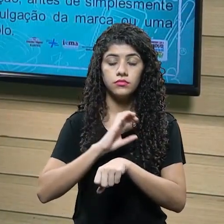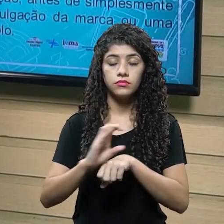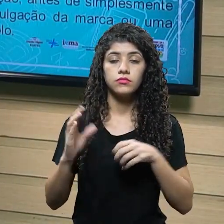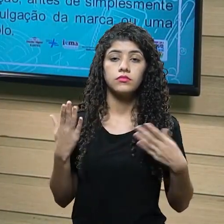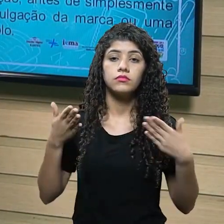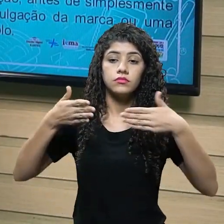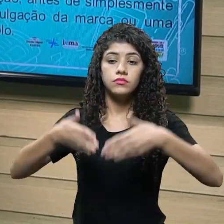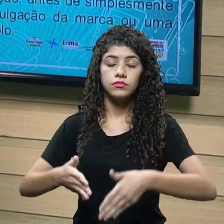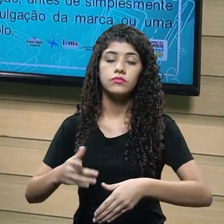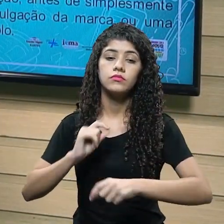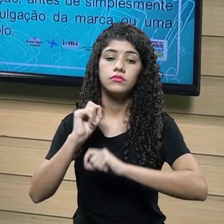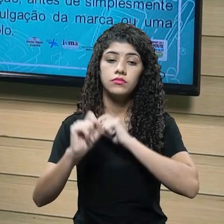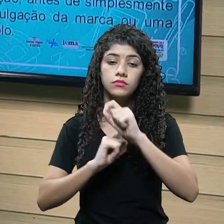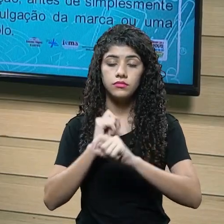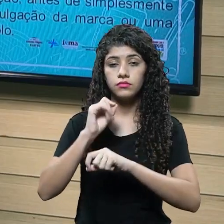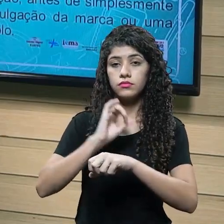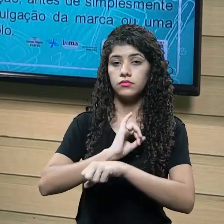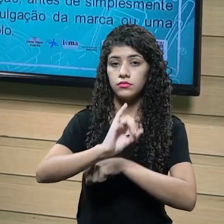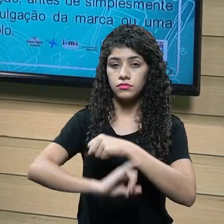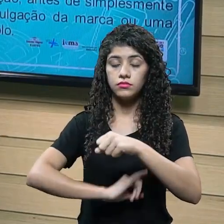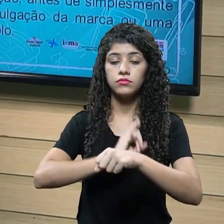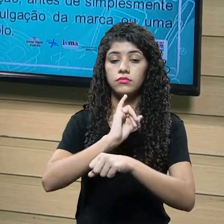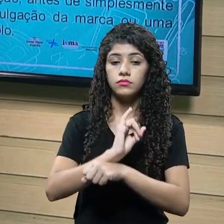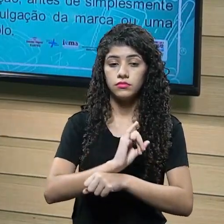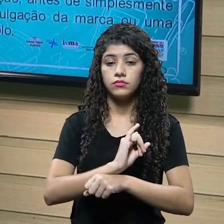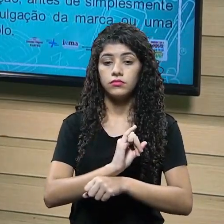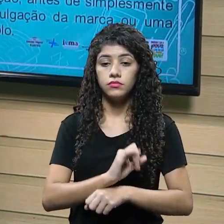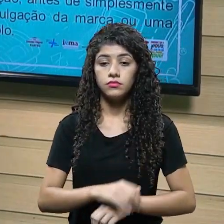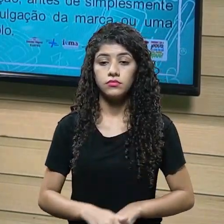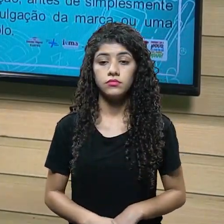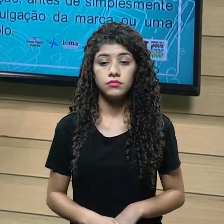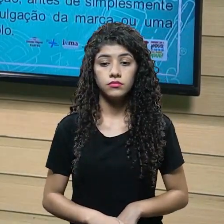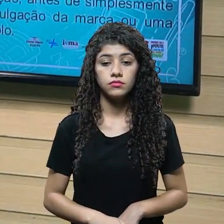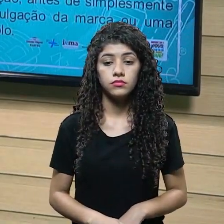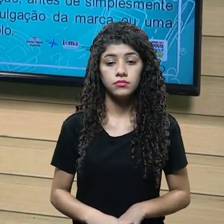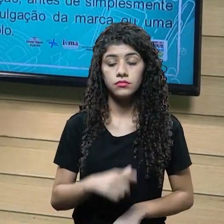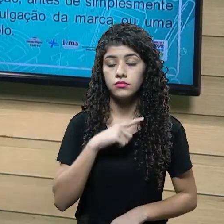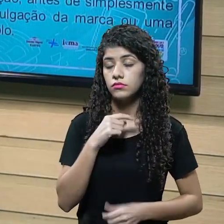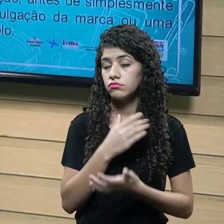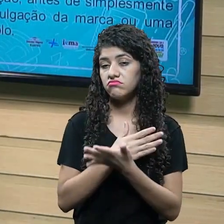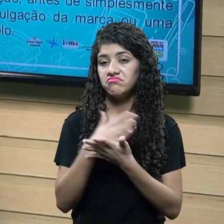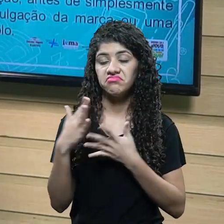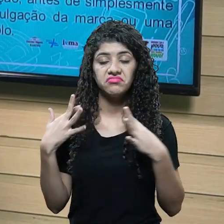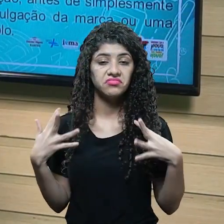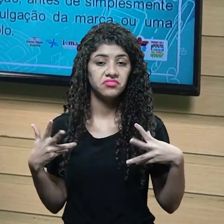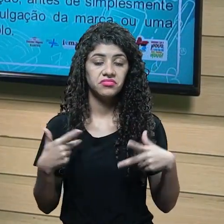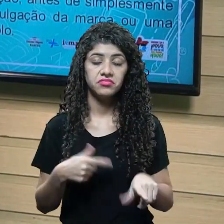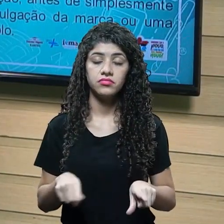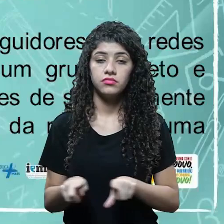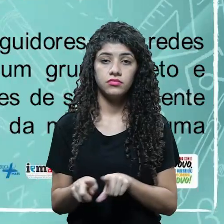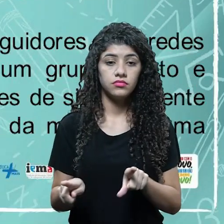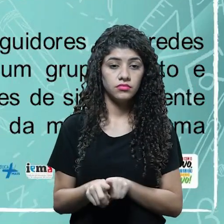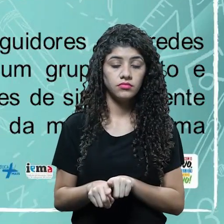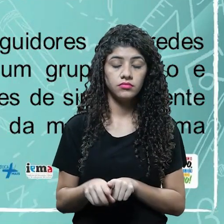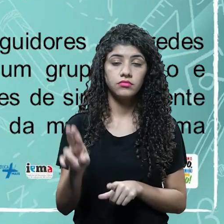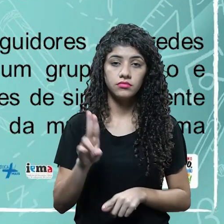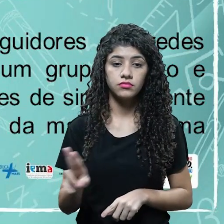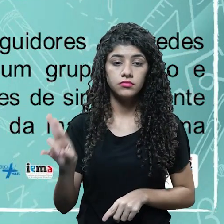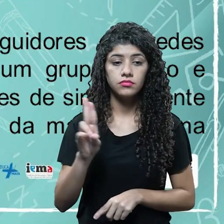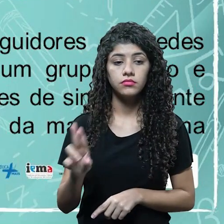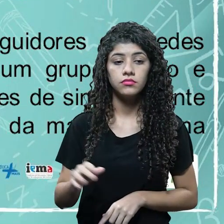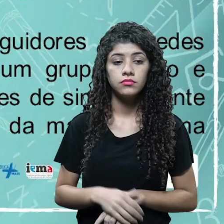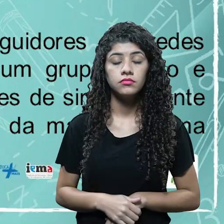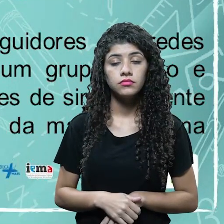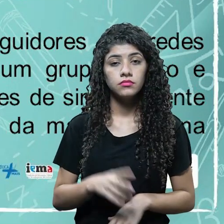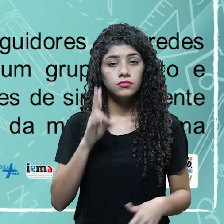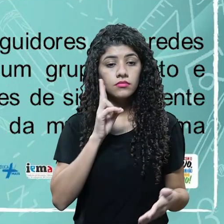nós estamos batendo muito na tecla do e-commerce, que é o comércio virtual. Então aqui para o comércio atacadista também vale, também se aplica. Então vamos ler o que o slide